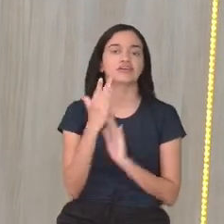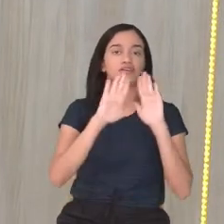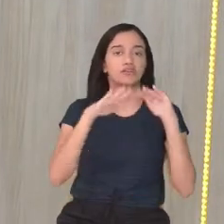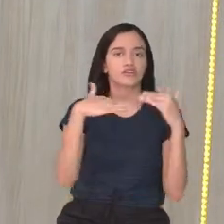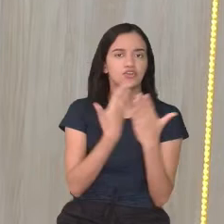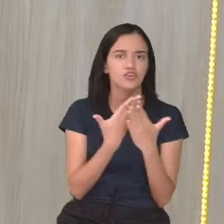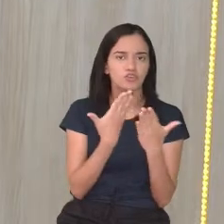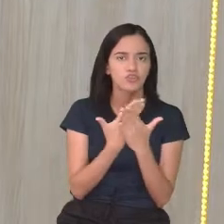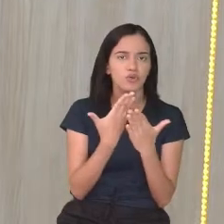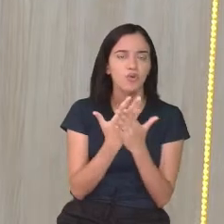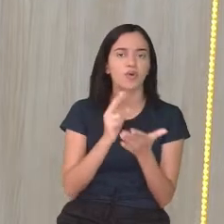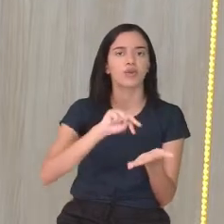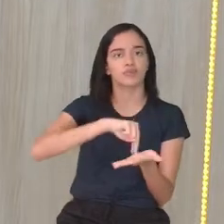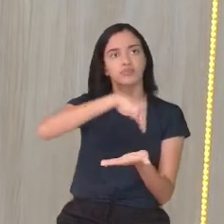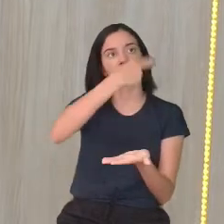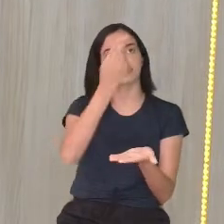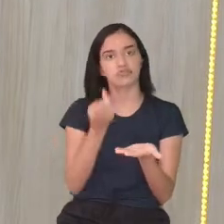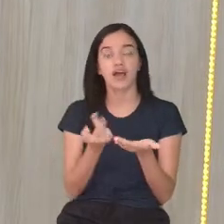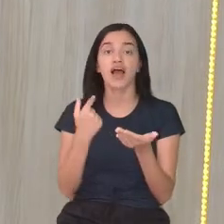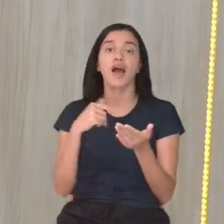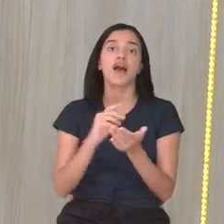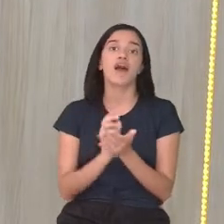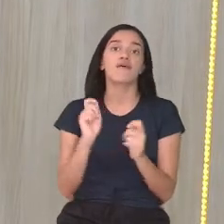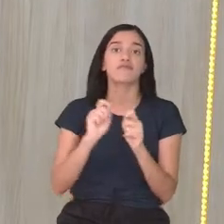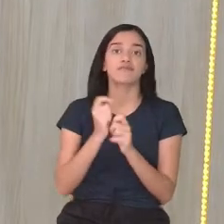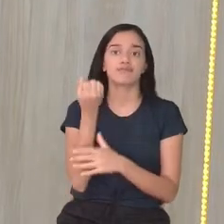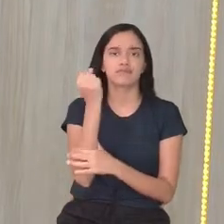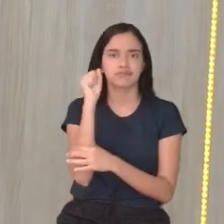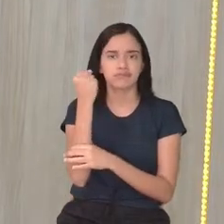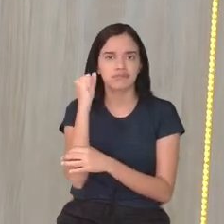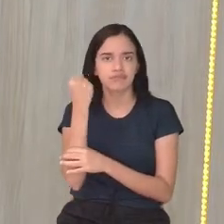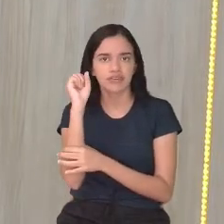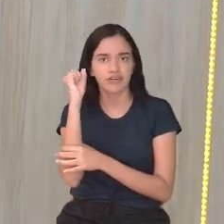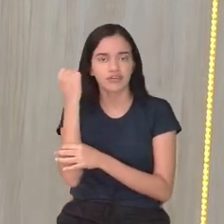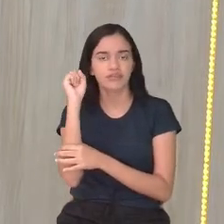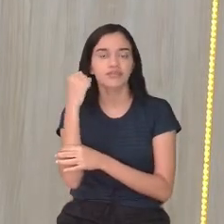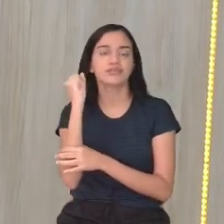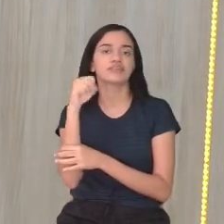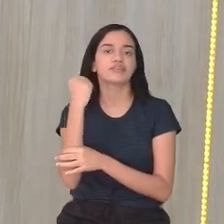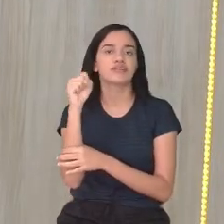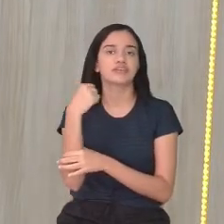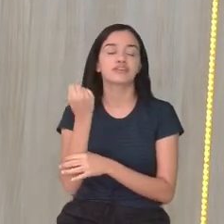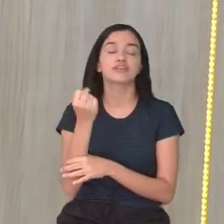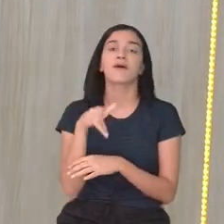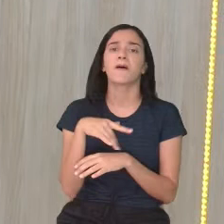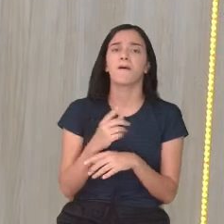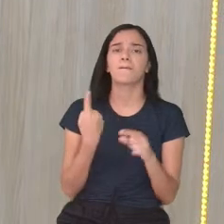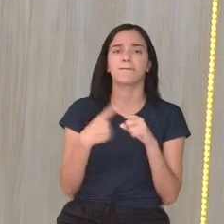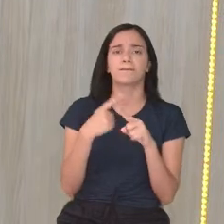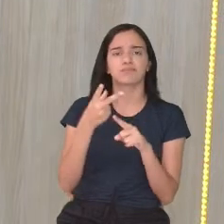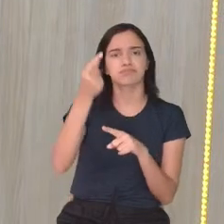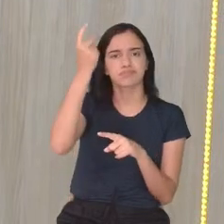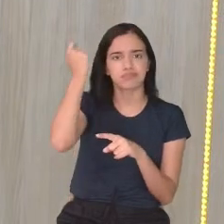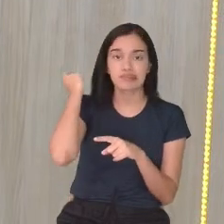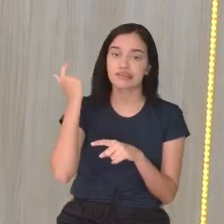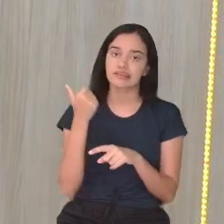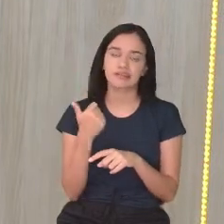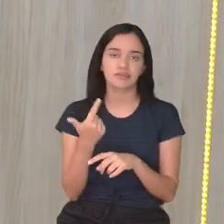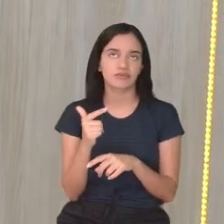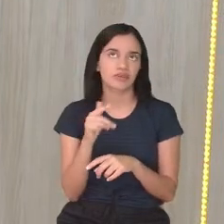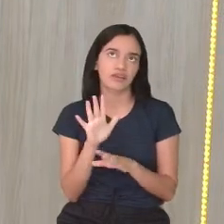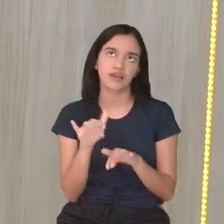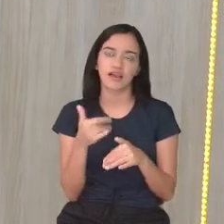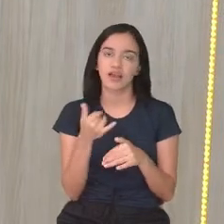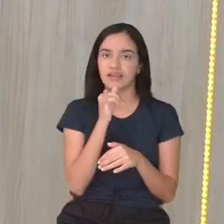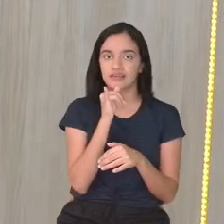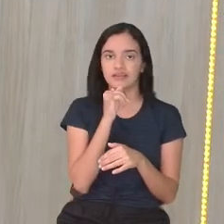escolas de ginástica, né? Fazendo ali essa coisa ficar mais organizada. Porque naquela época não se tinha assim, então quer dizer